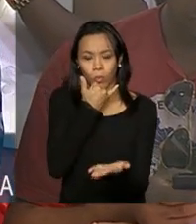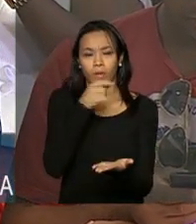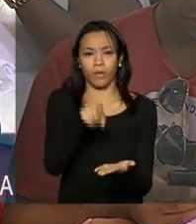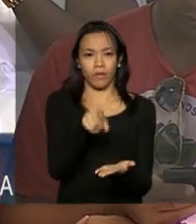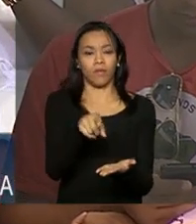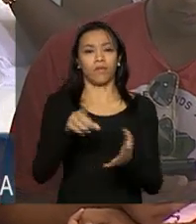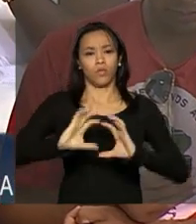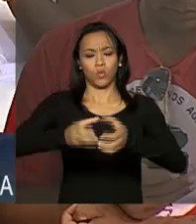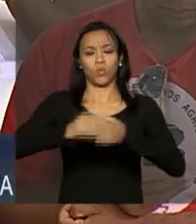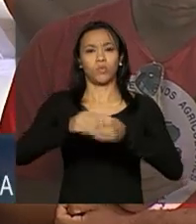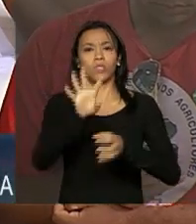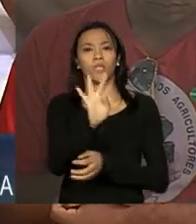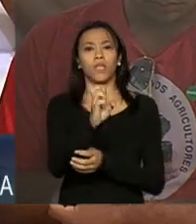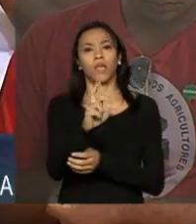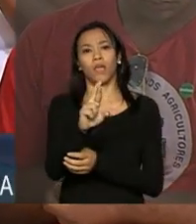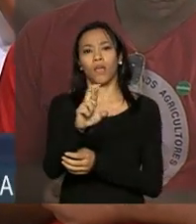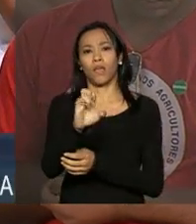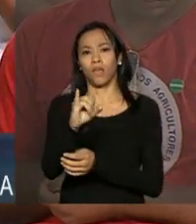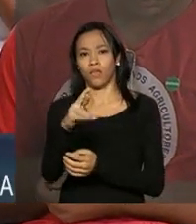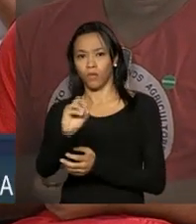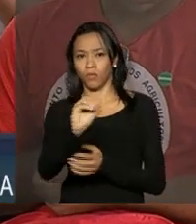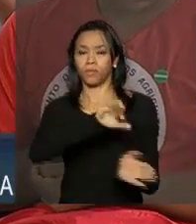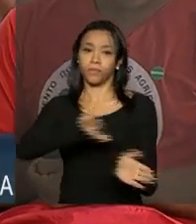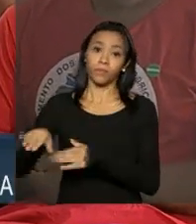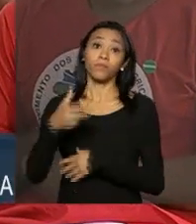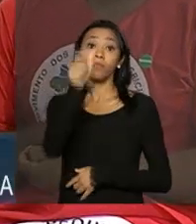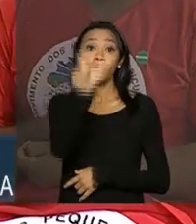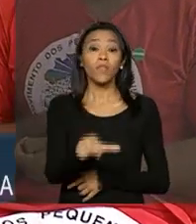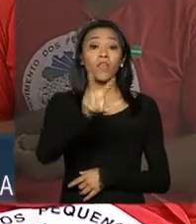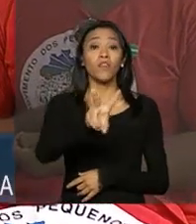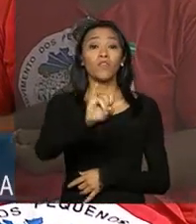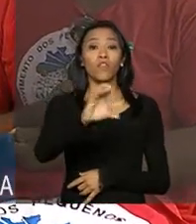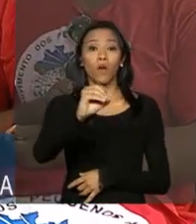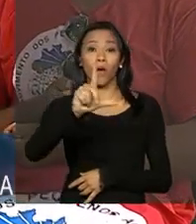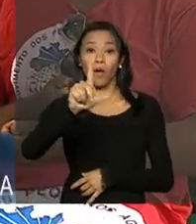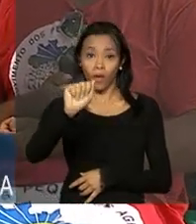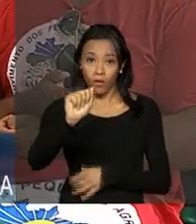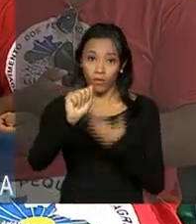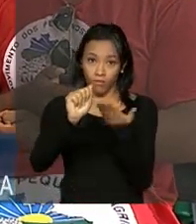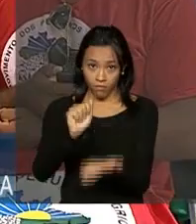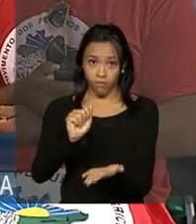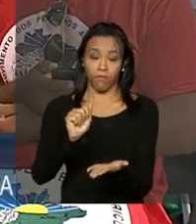Omidewá. Meu caro Pereira da Viola, que